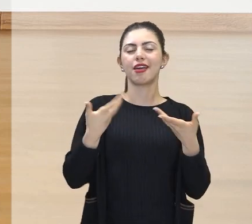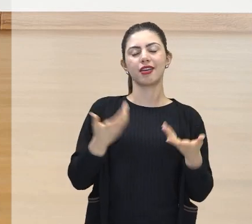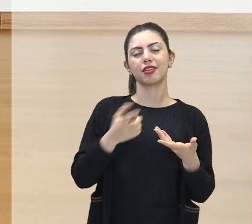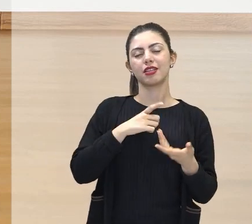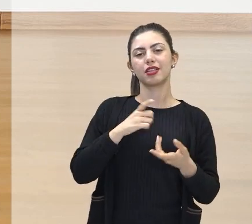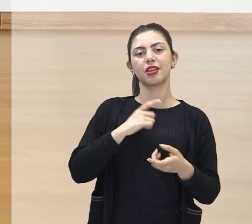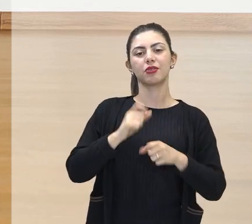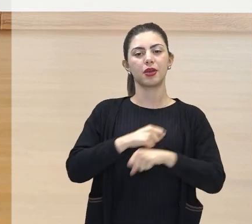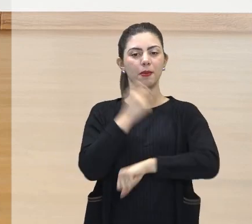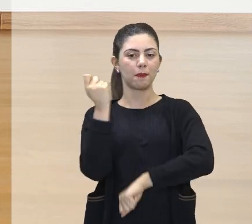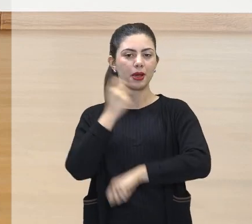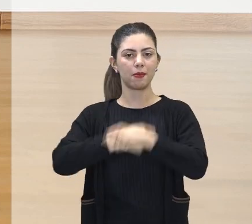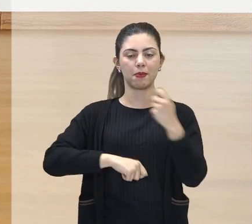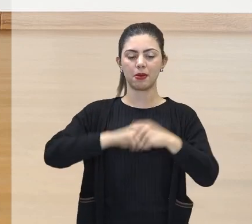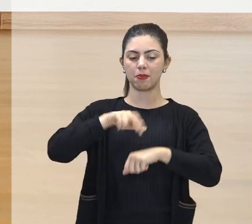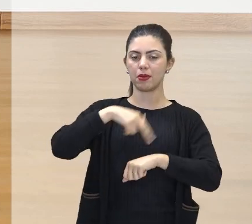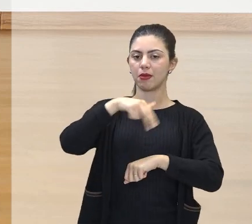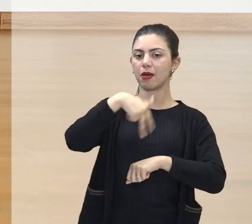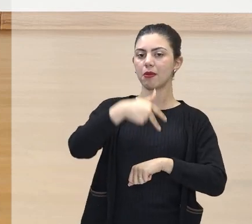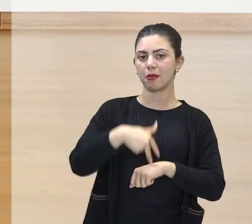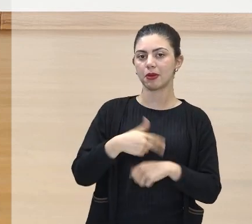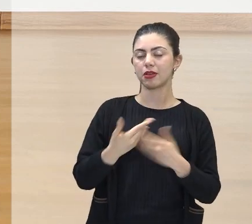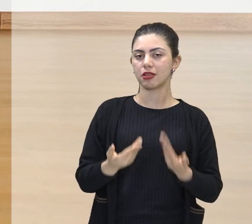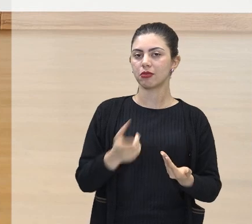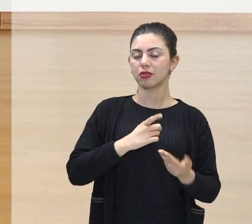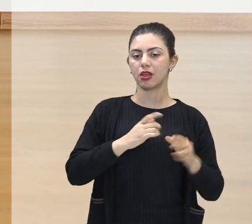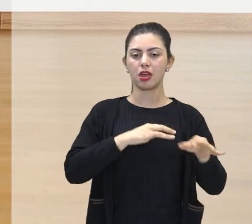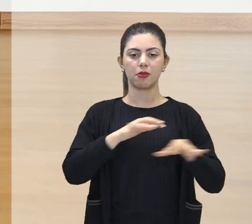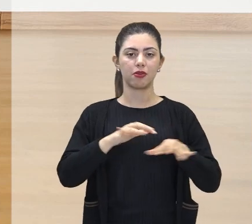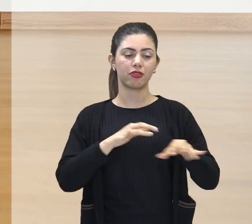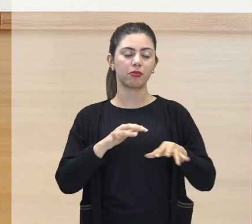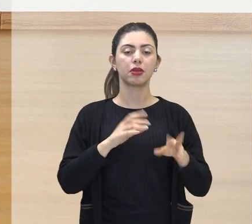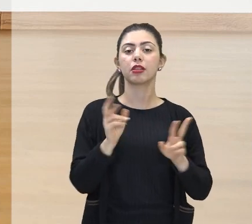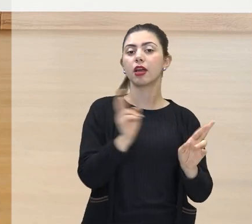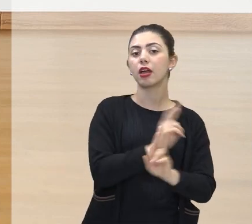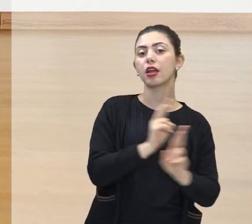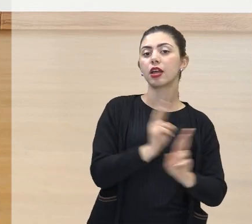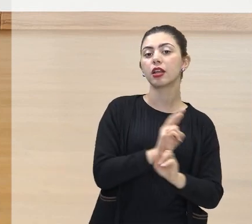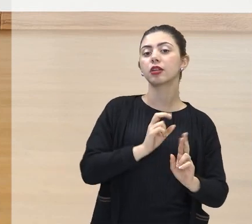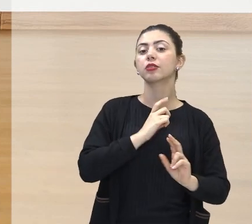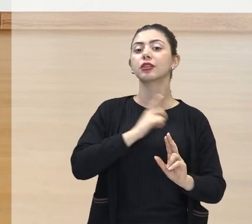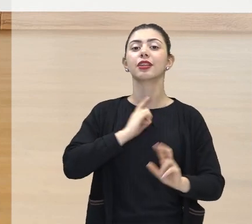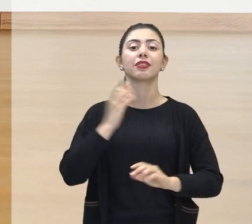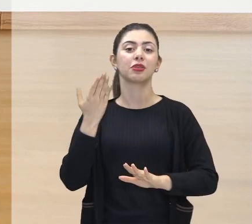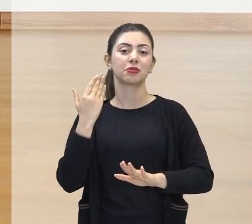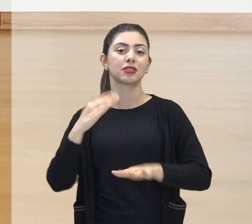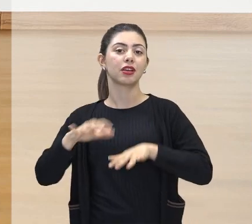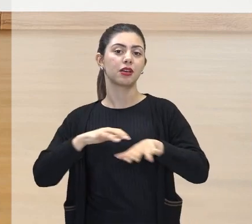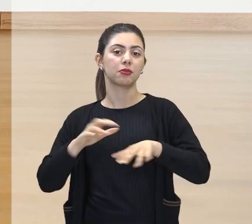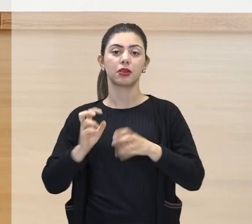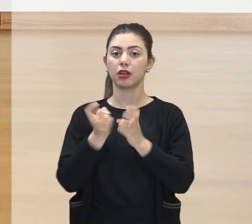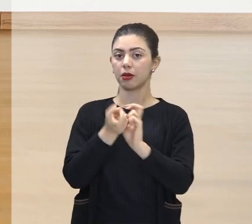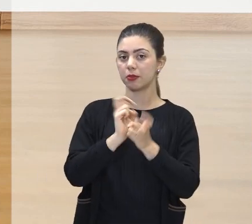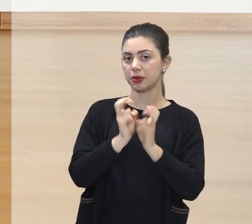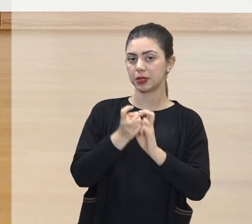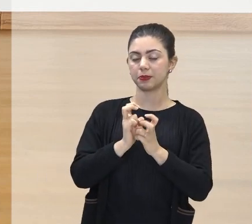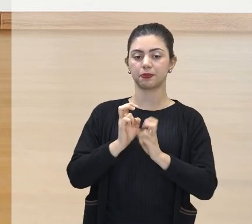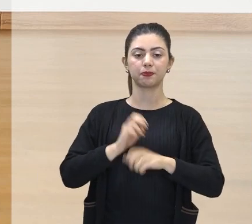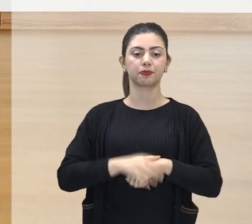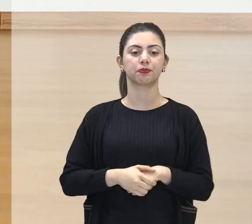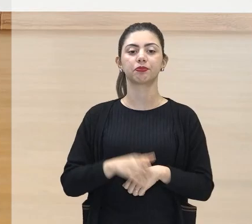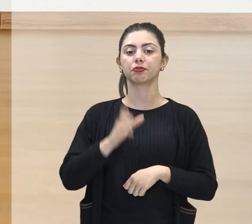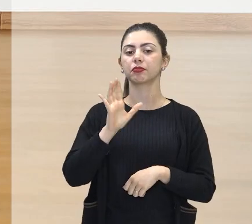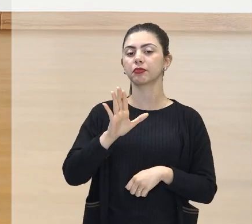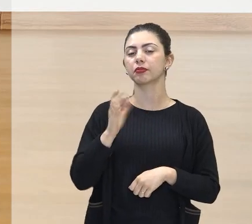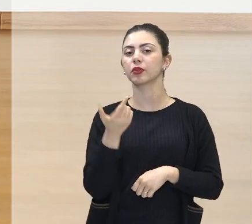movimentos acrobáticos, que os movimentos do frevo eles têm uma relação direta com movimentos da capoeira. Outra região